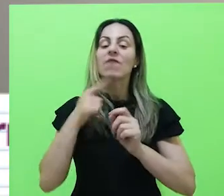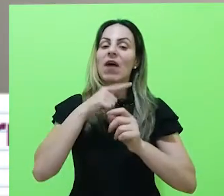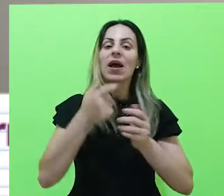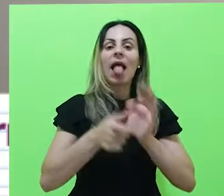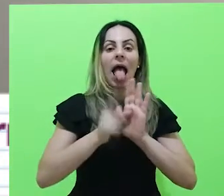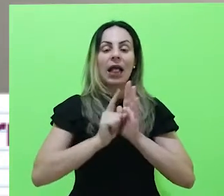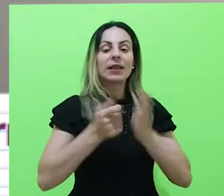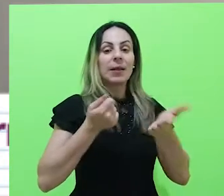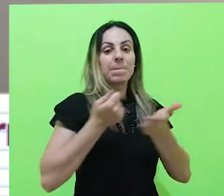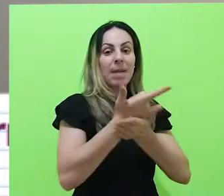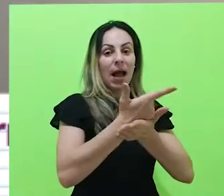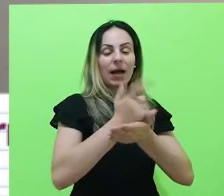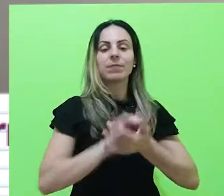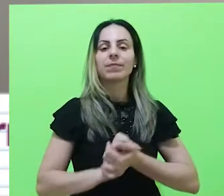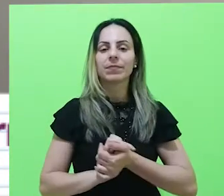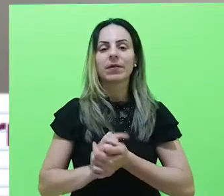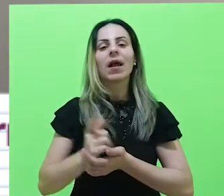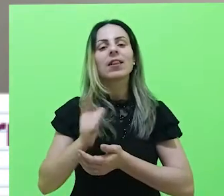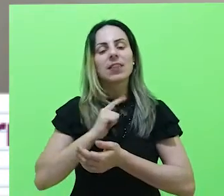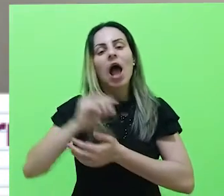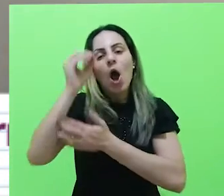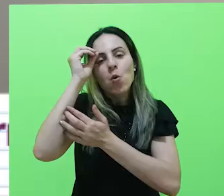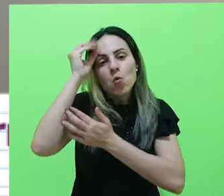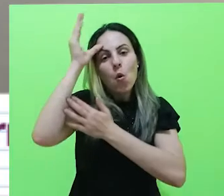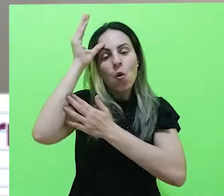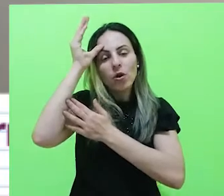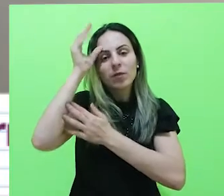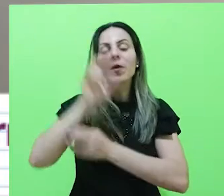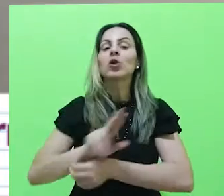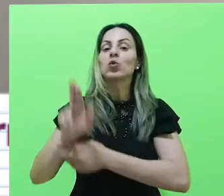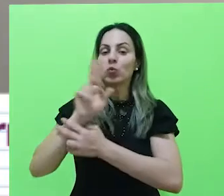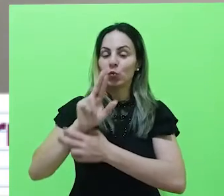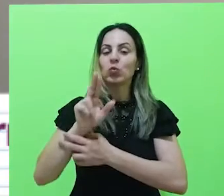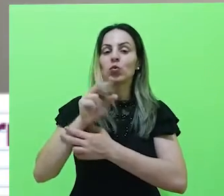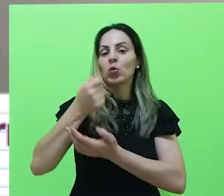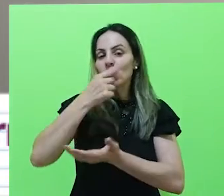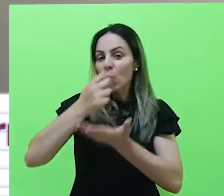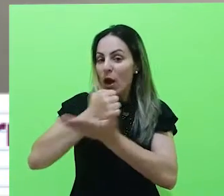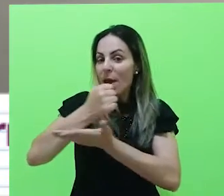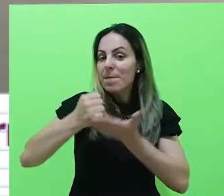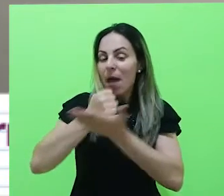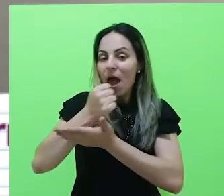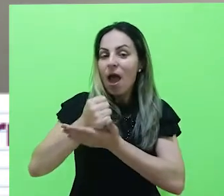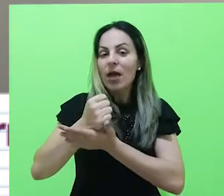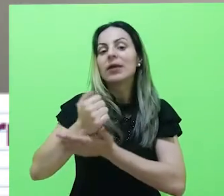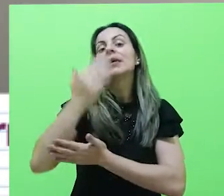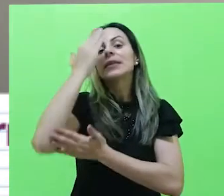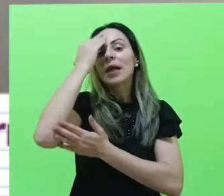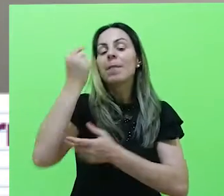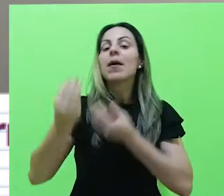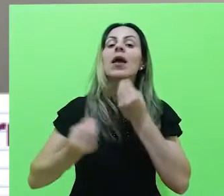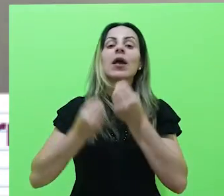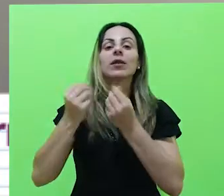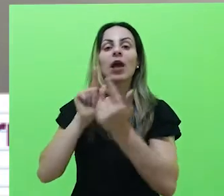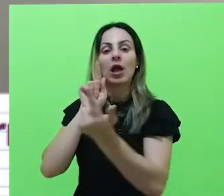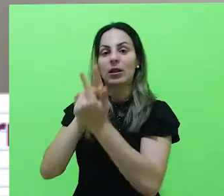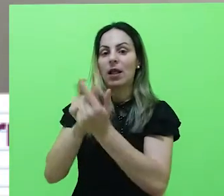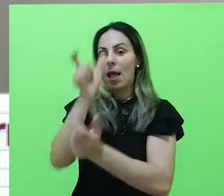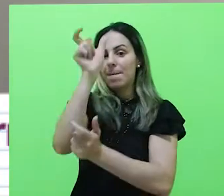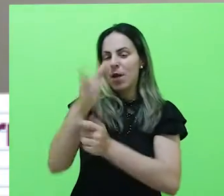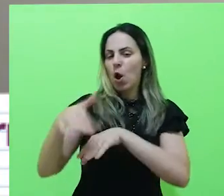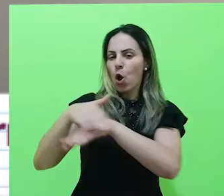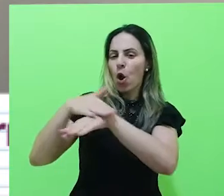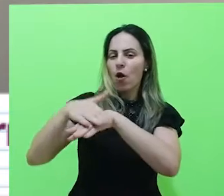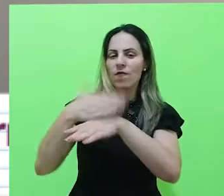caixa para pagar. Além de ter conhecimento sobre os remédios, os medicamentos, você precisa saber lidar com o público também. Ele